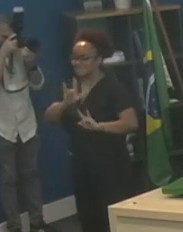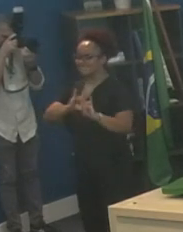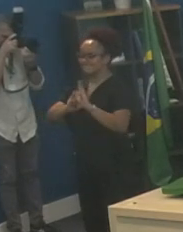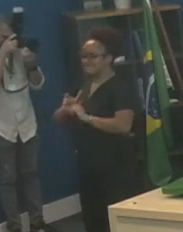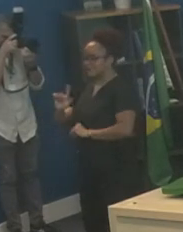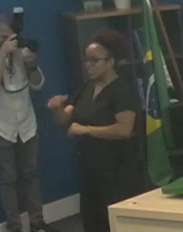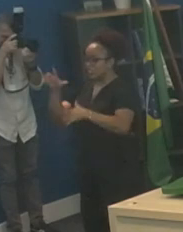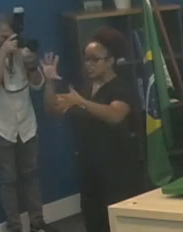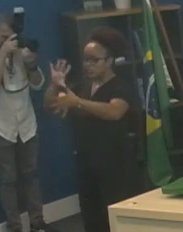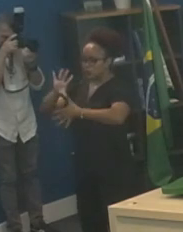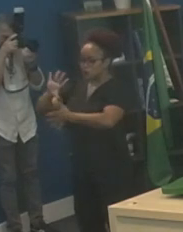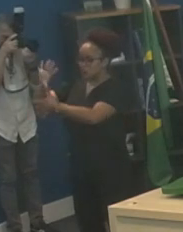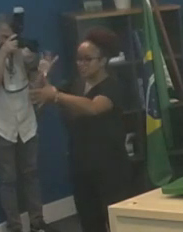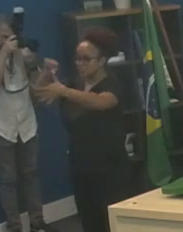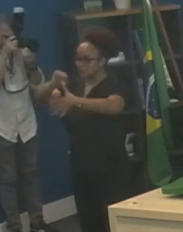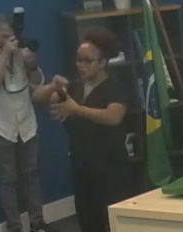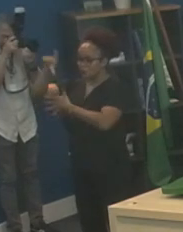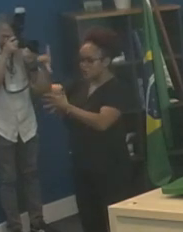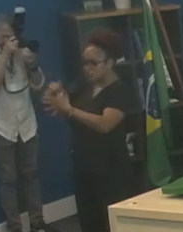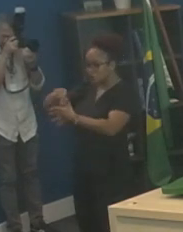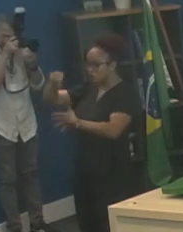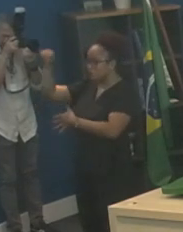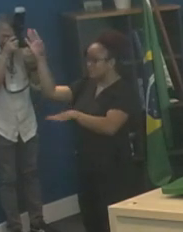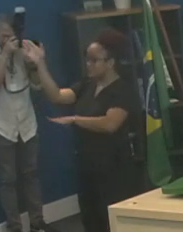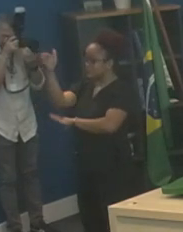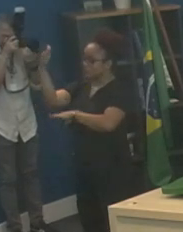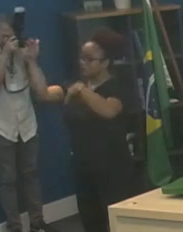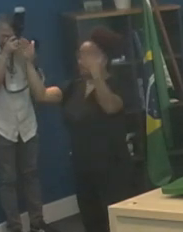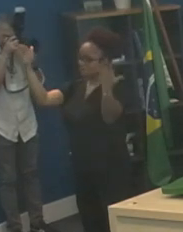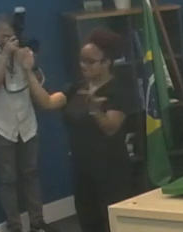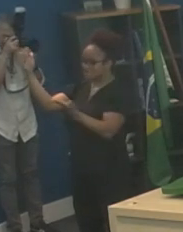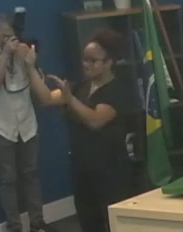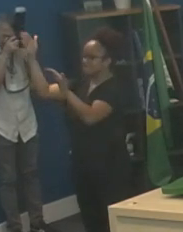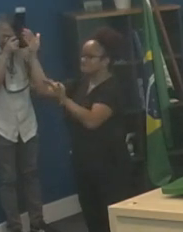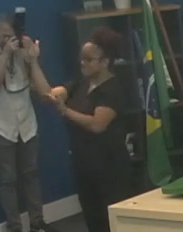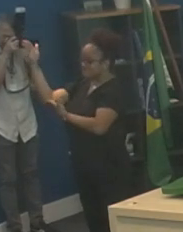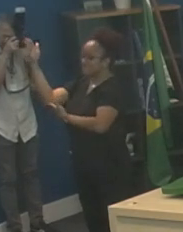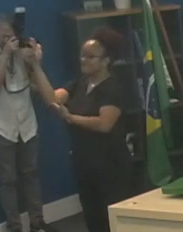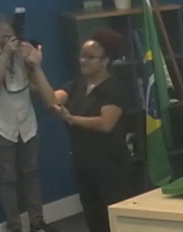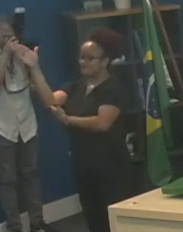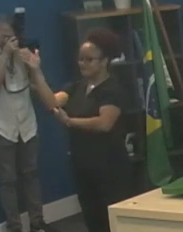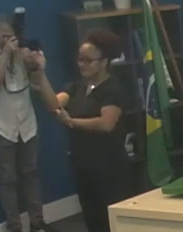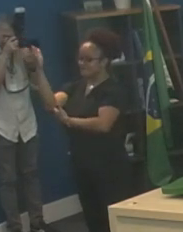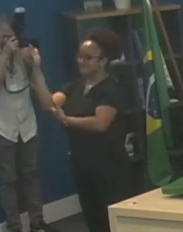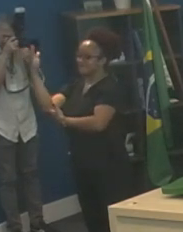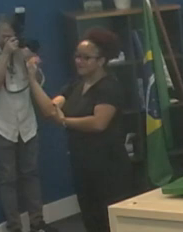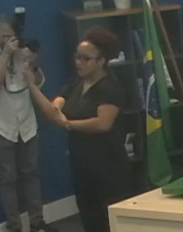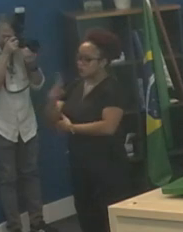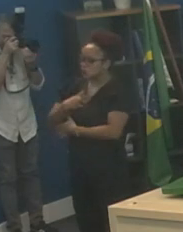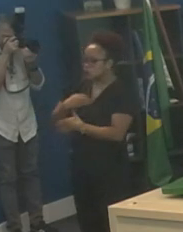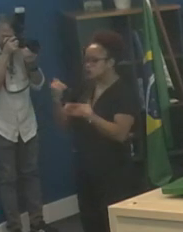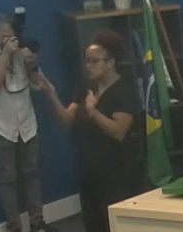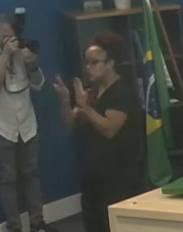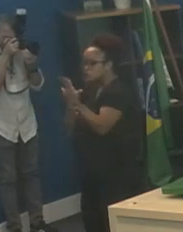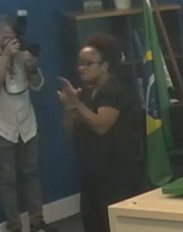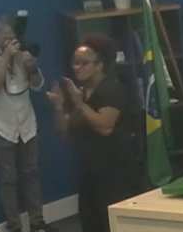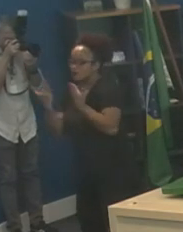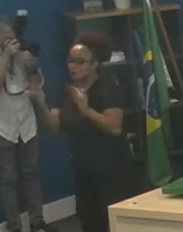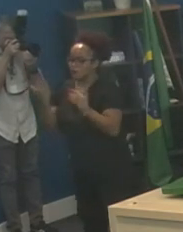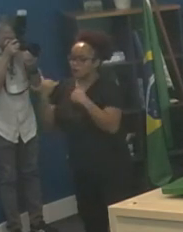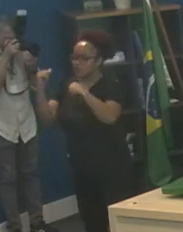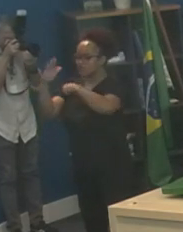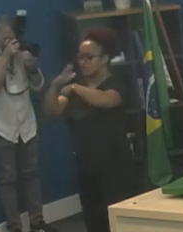adorada, entre outras mil és tu, Brasil, ó pátria amada. Dos